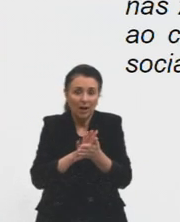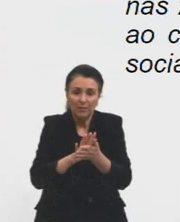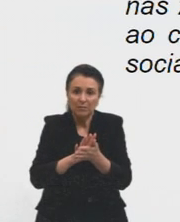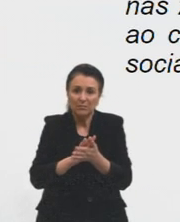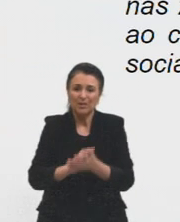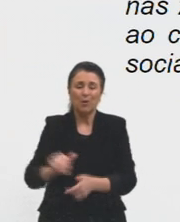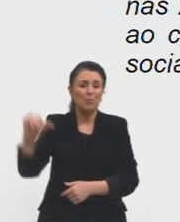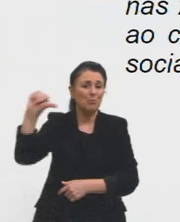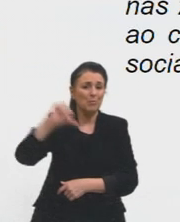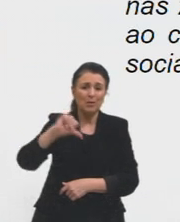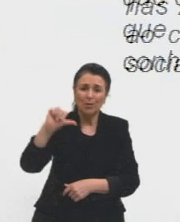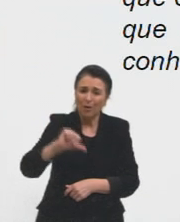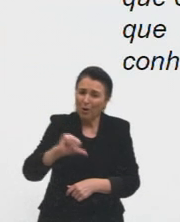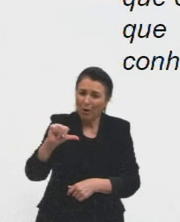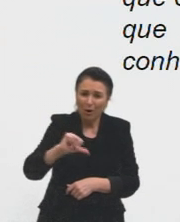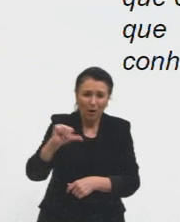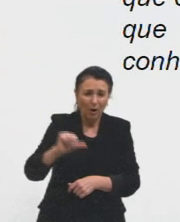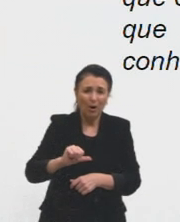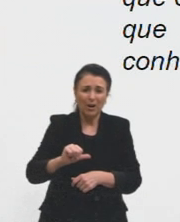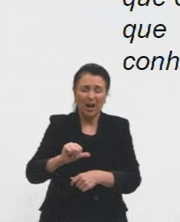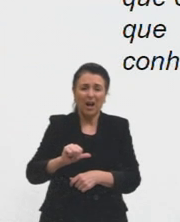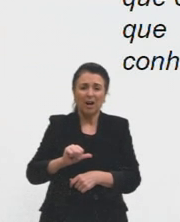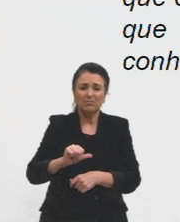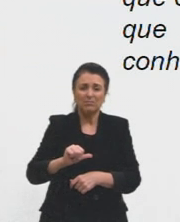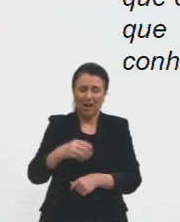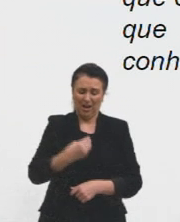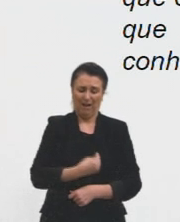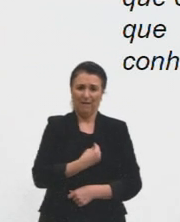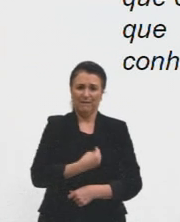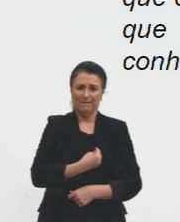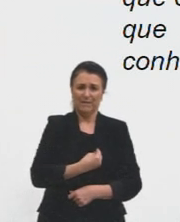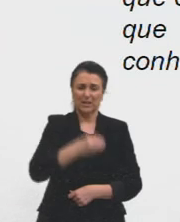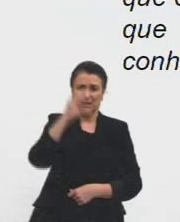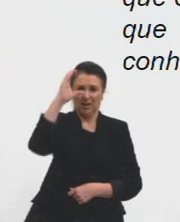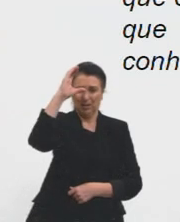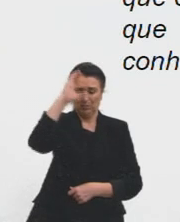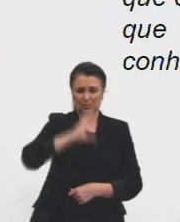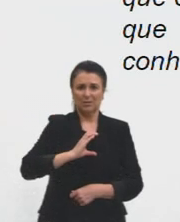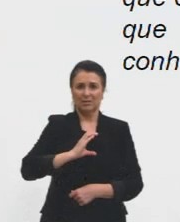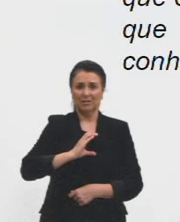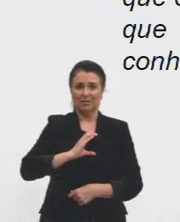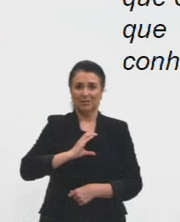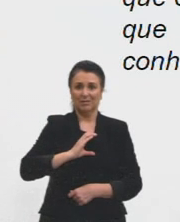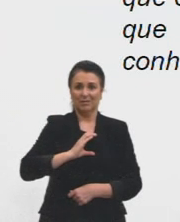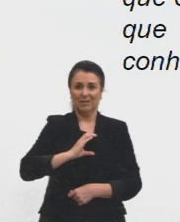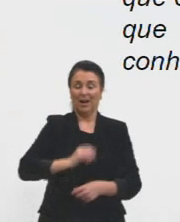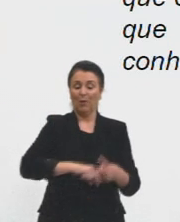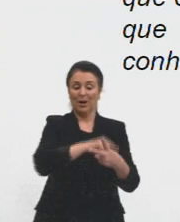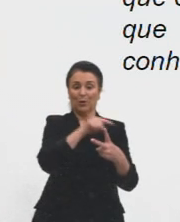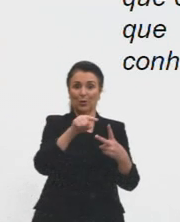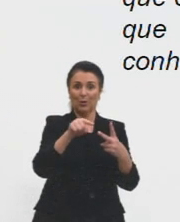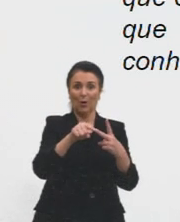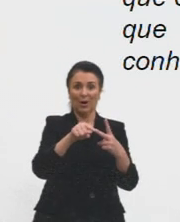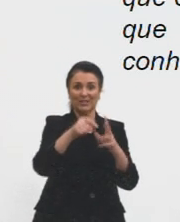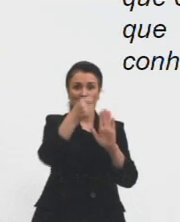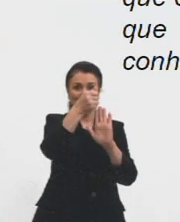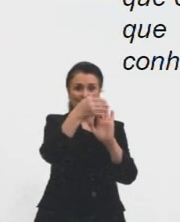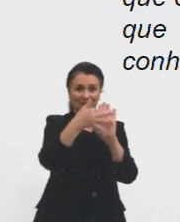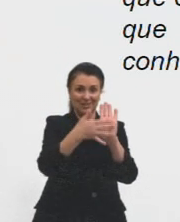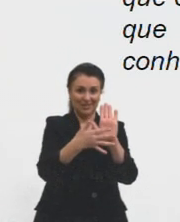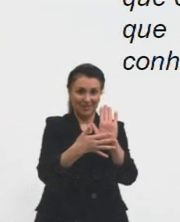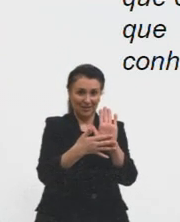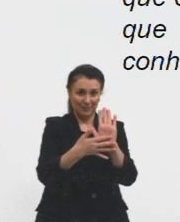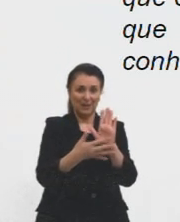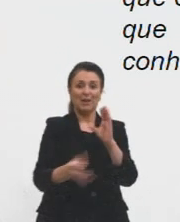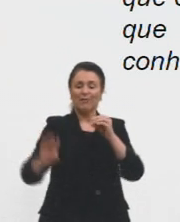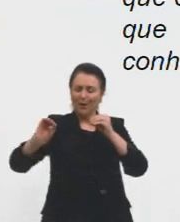social desses cidadão contudo desenvolvimento dois complementando o meu recheio